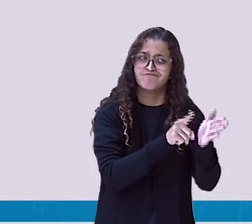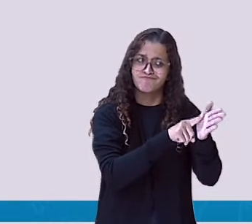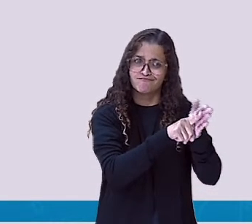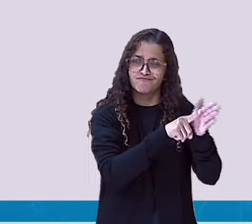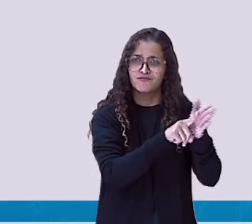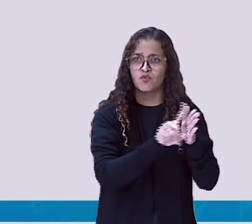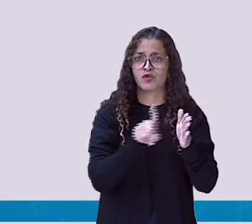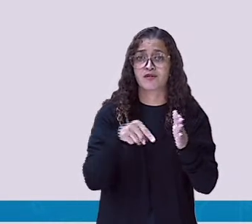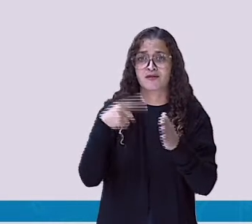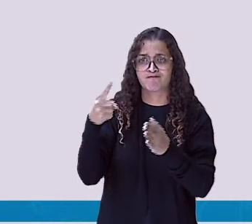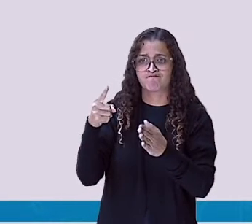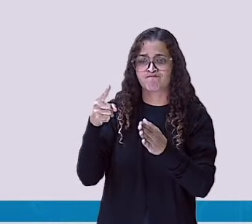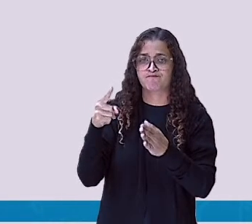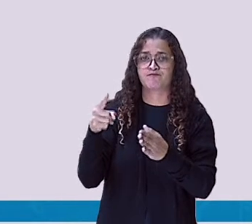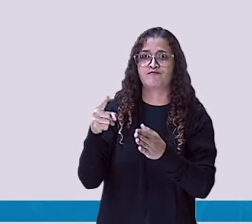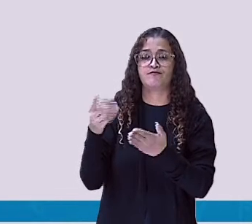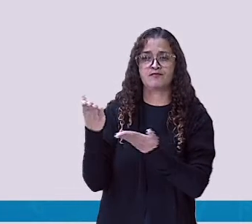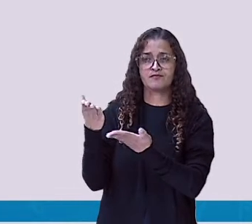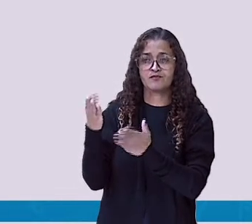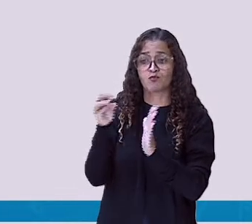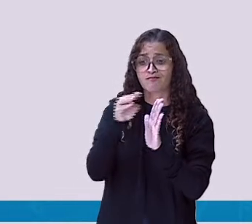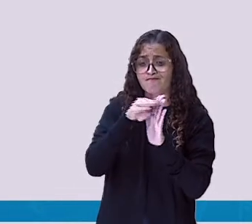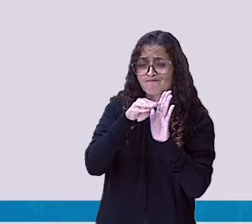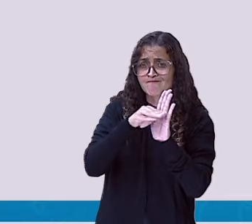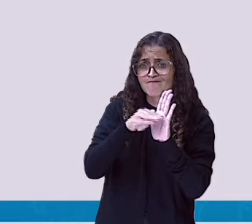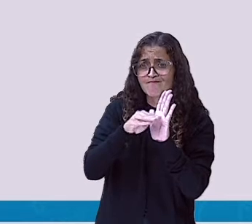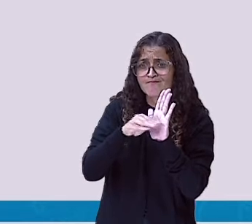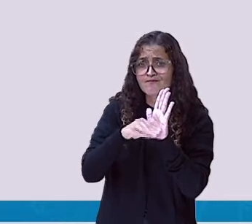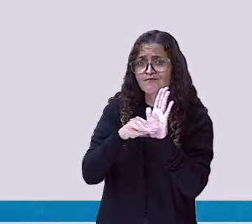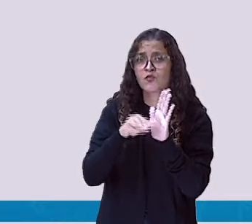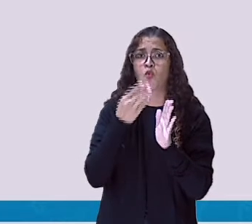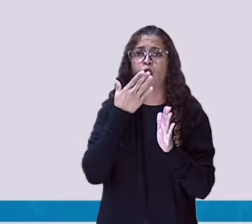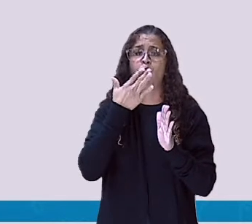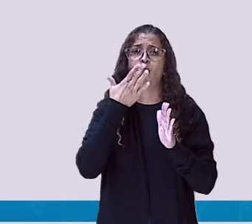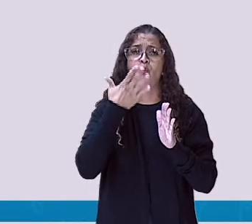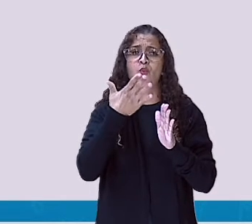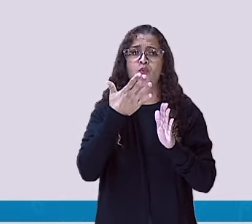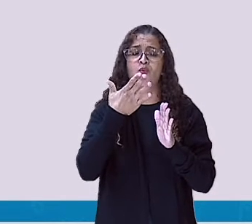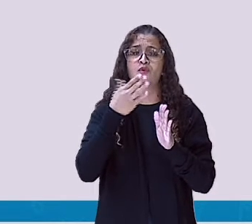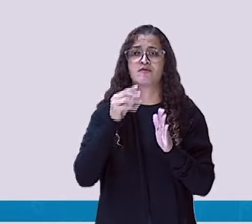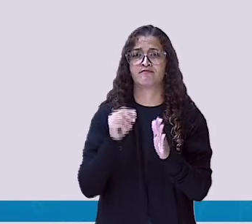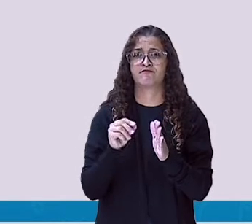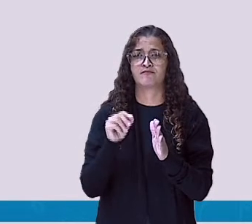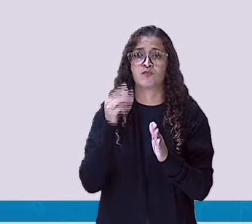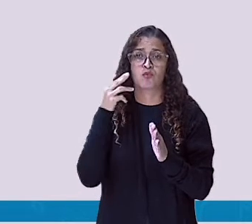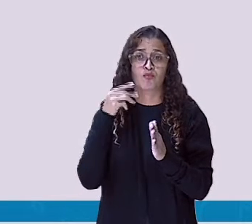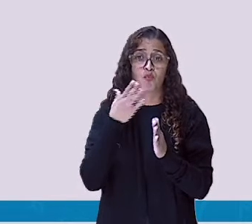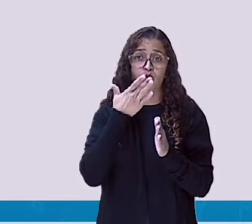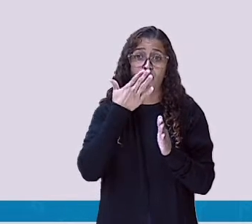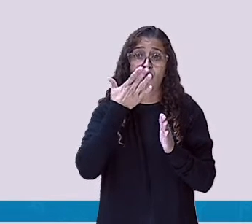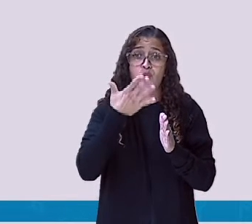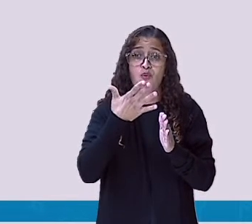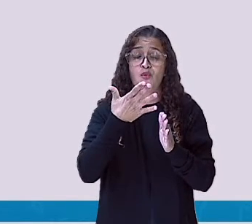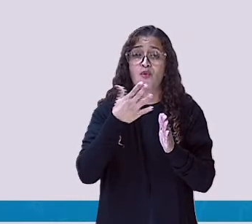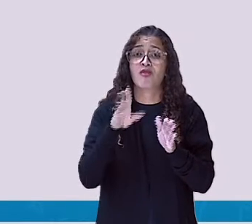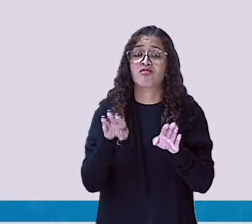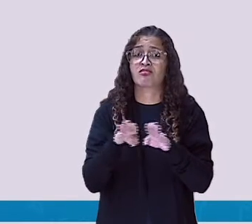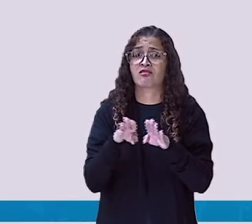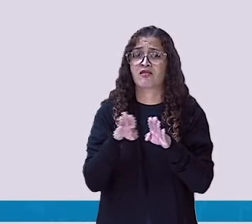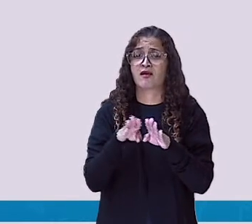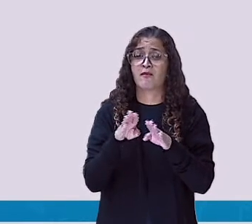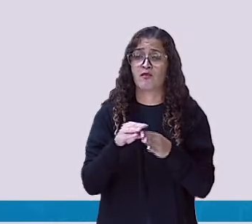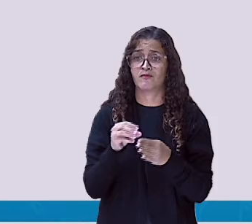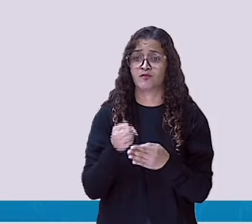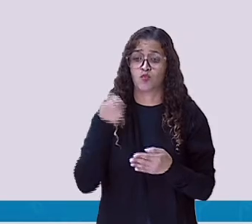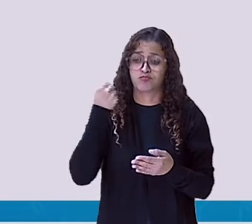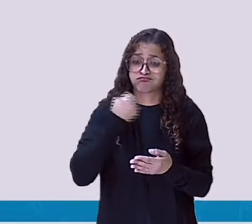outro, com as cores e com a quantidade de preferência de cada aluno.